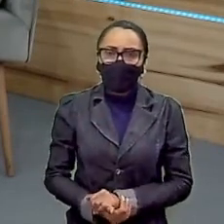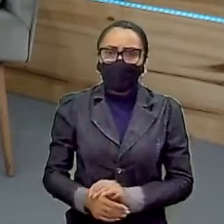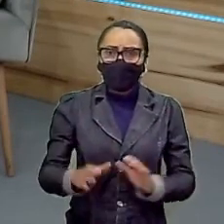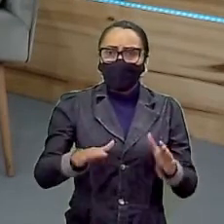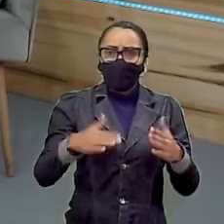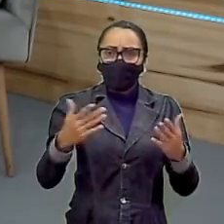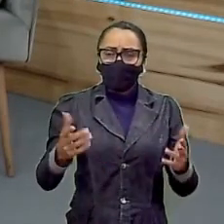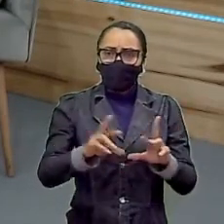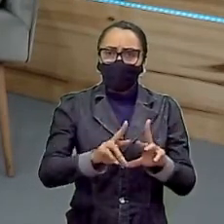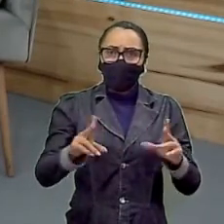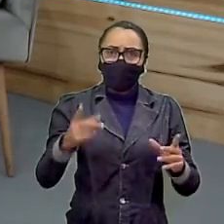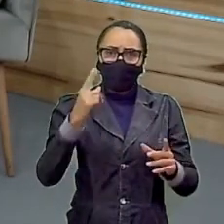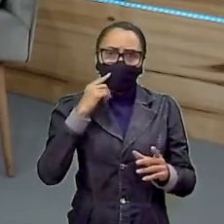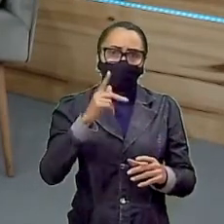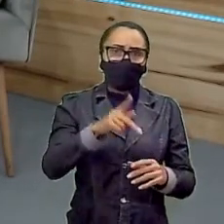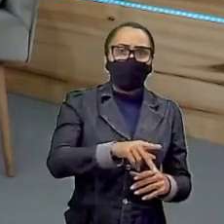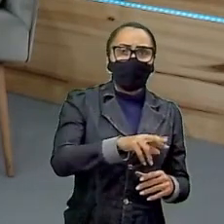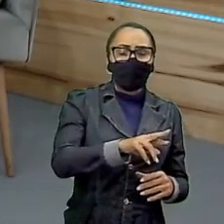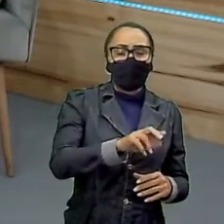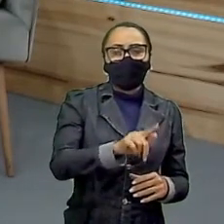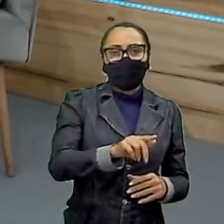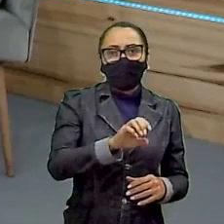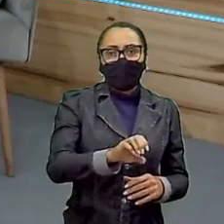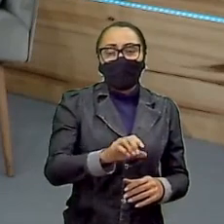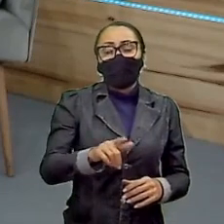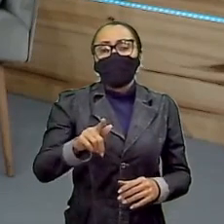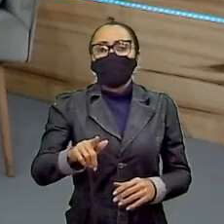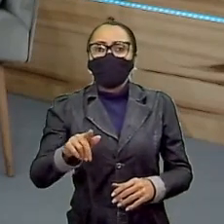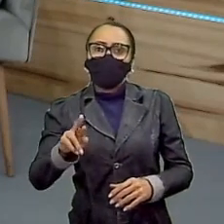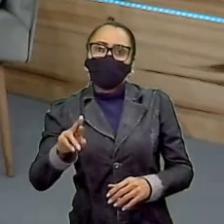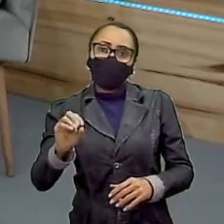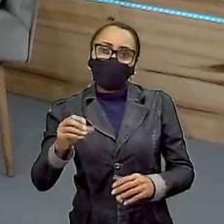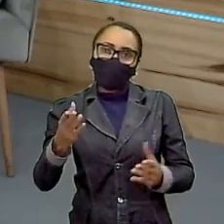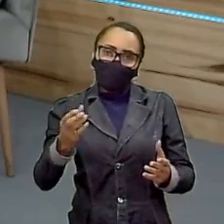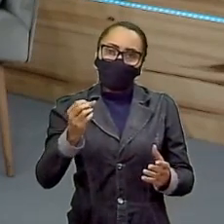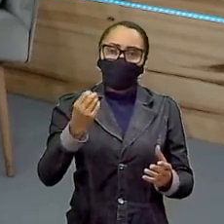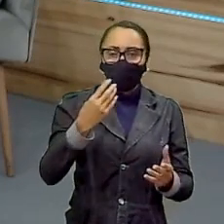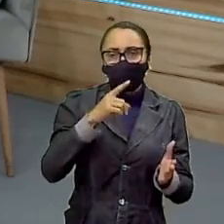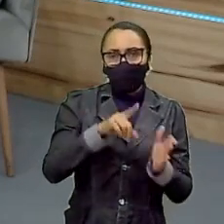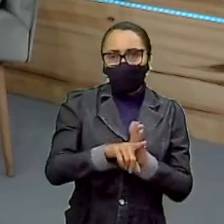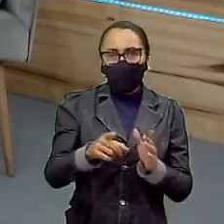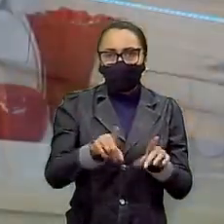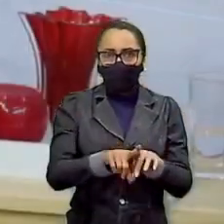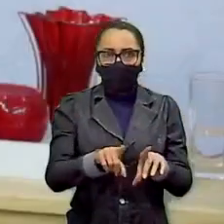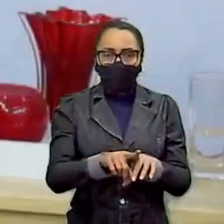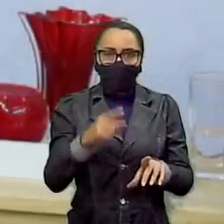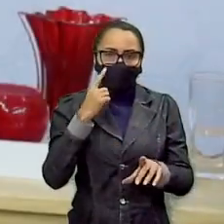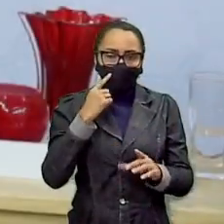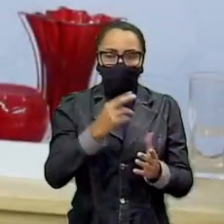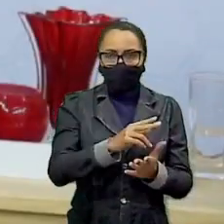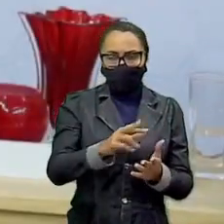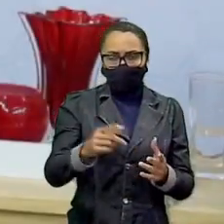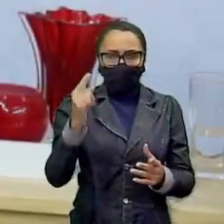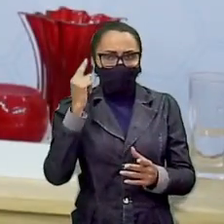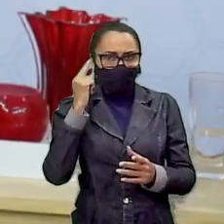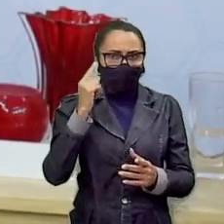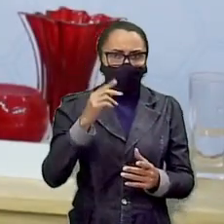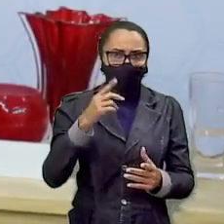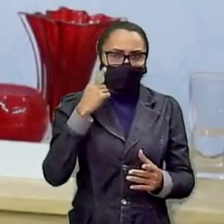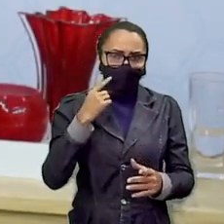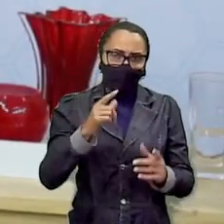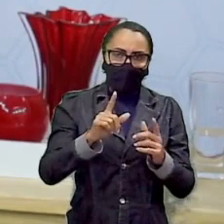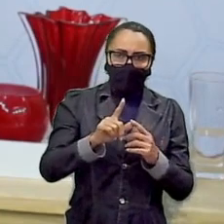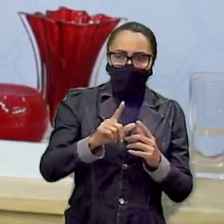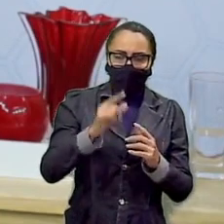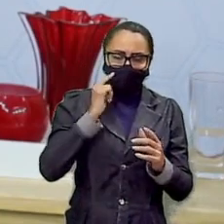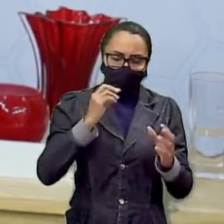a diferença entre o PGR e o GRO? Boa pergunta também. Então, surgem várias dúvidas, né? Essa sopa de letrinhas,